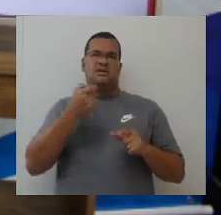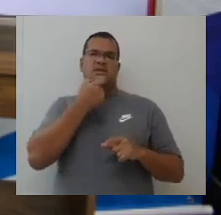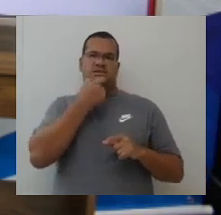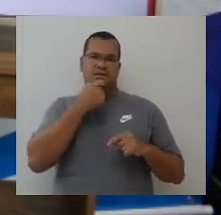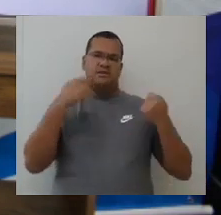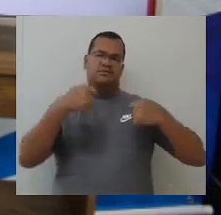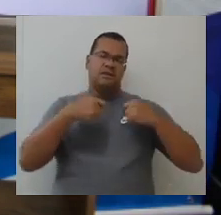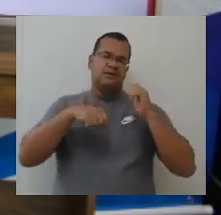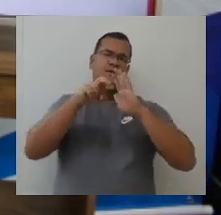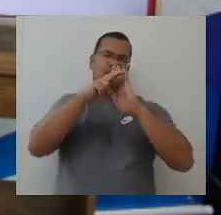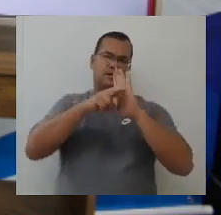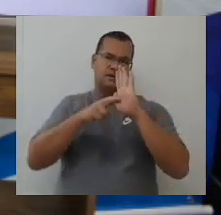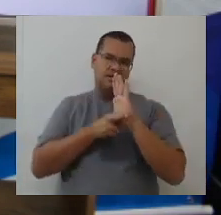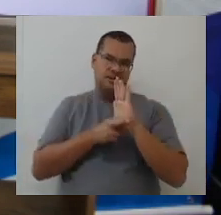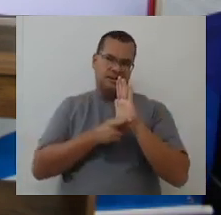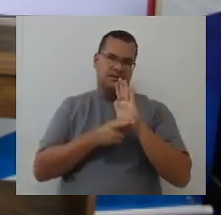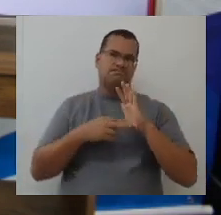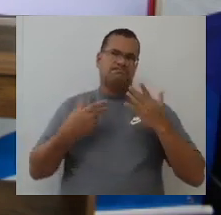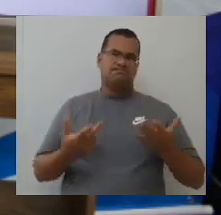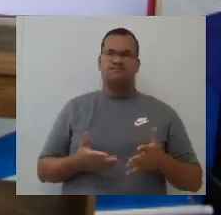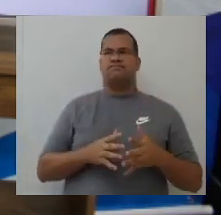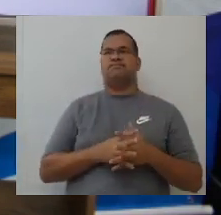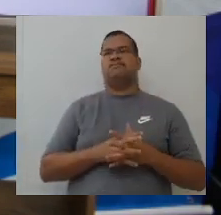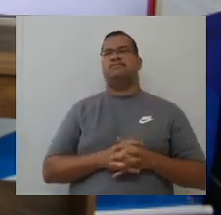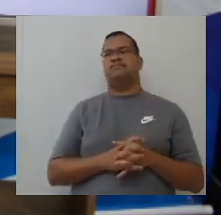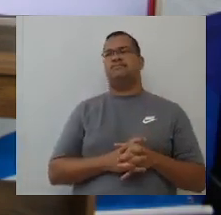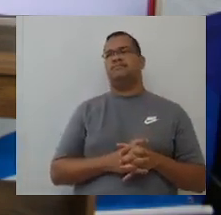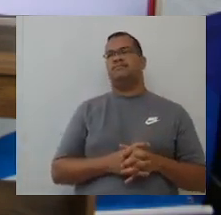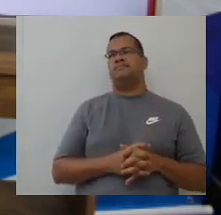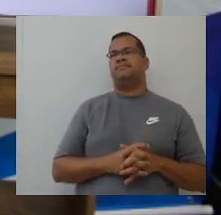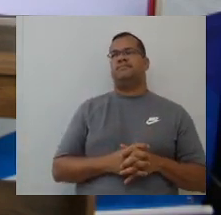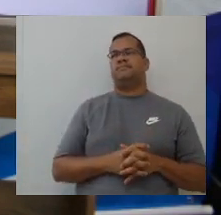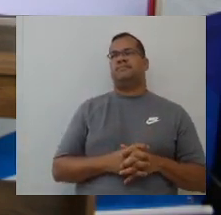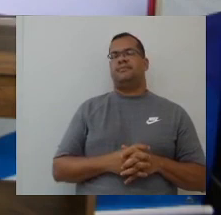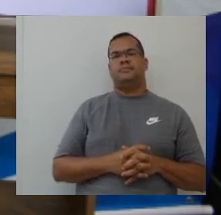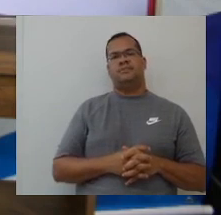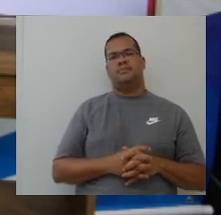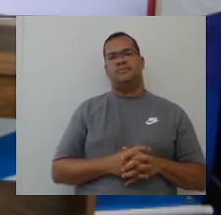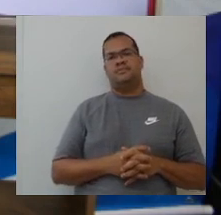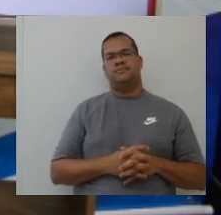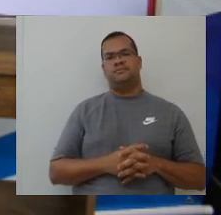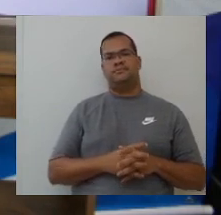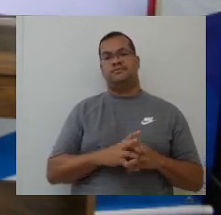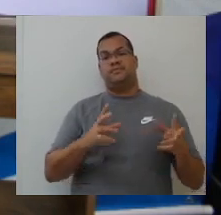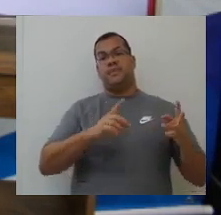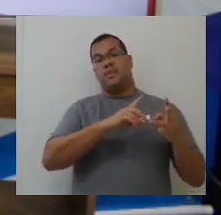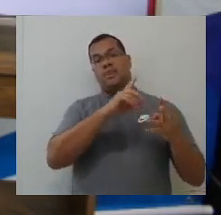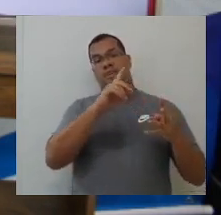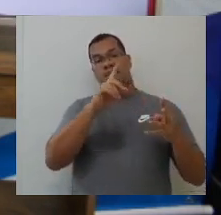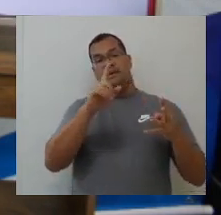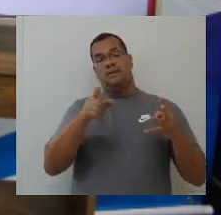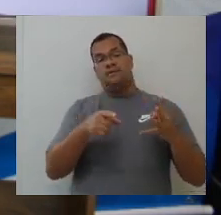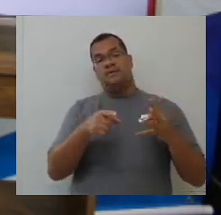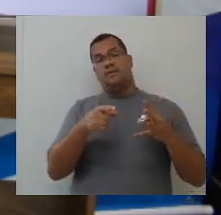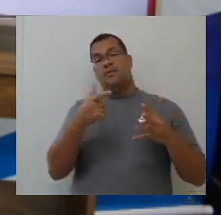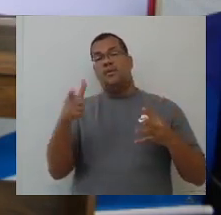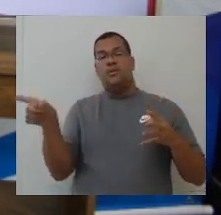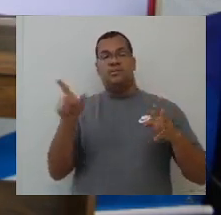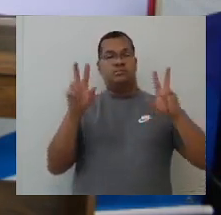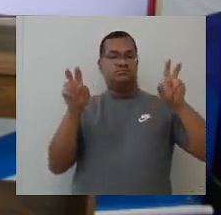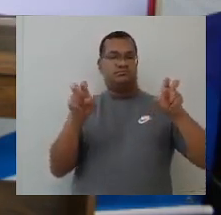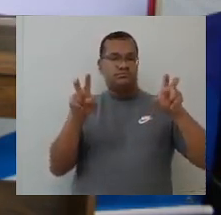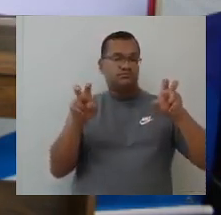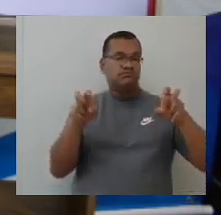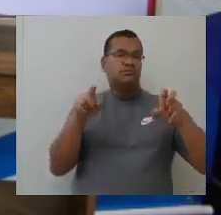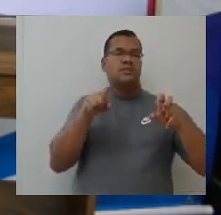a gente tem todas essas regras. Tá? Próximo ponto. Expressa a próxima tópico, na verdade, da nossa aula. Né? O